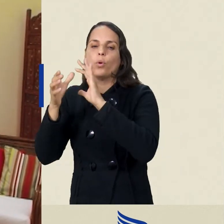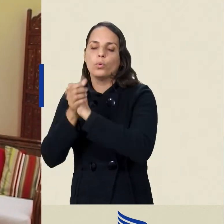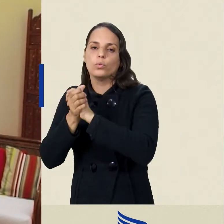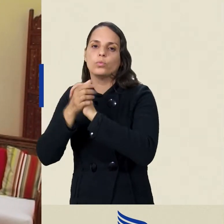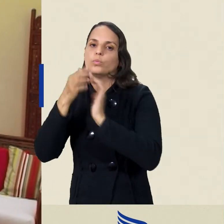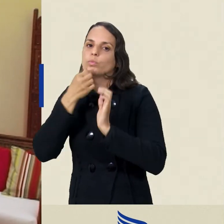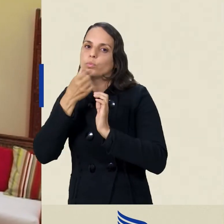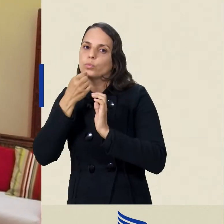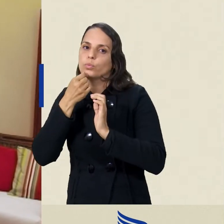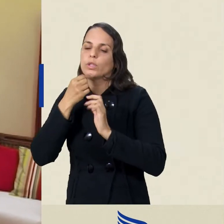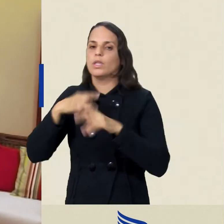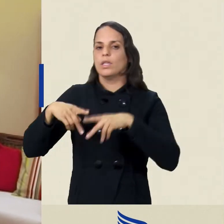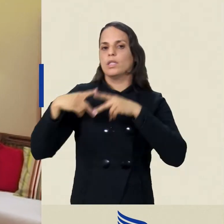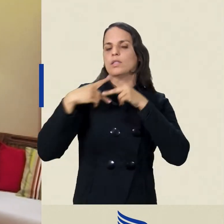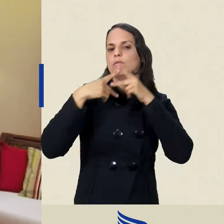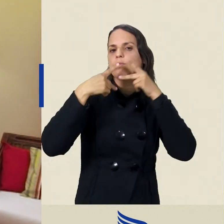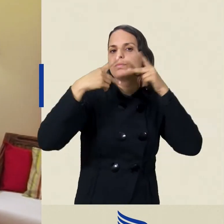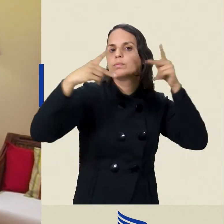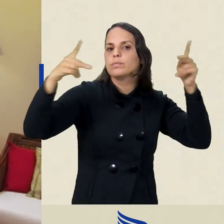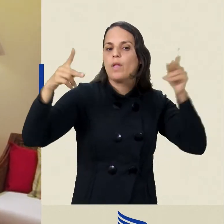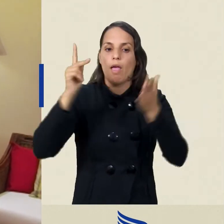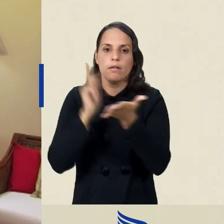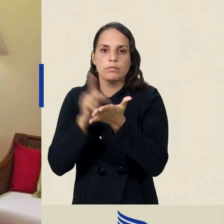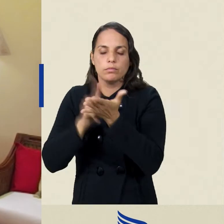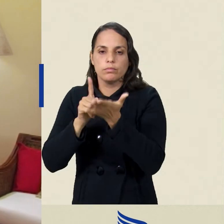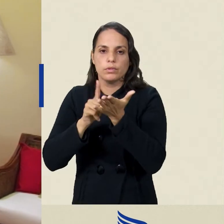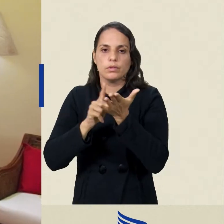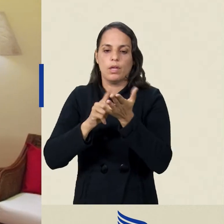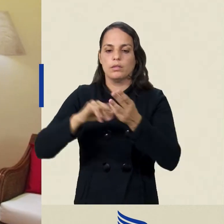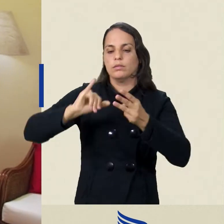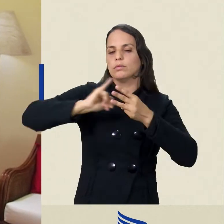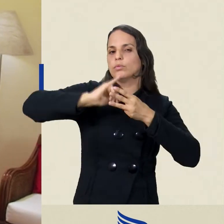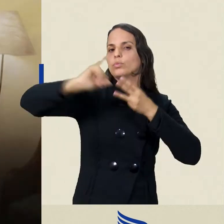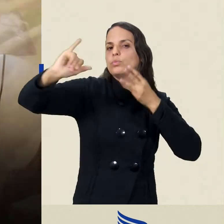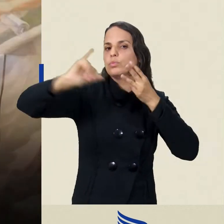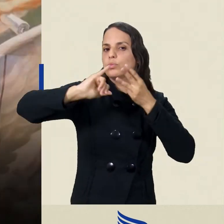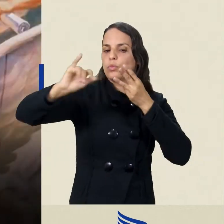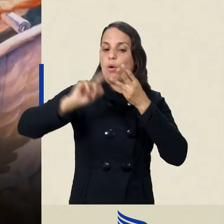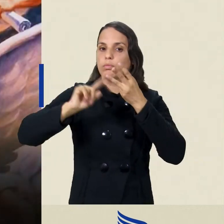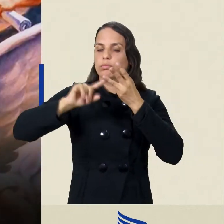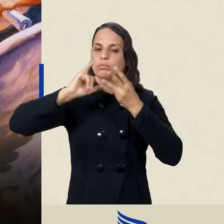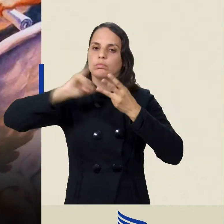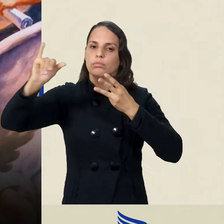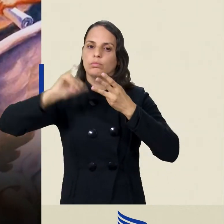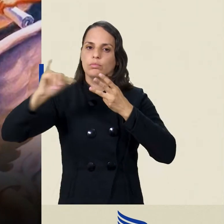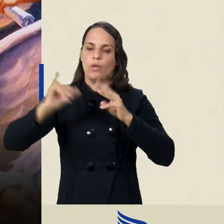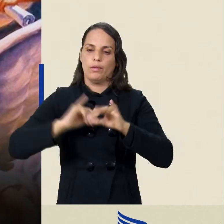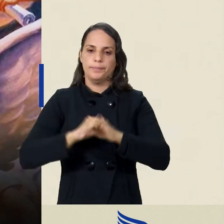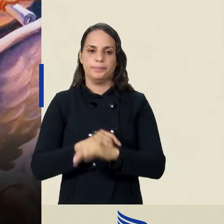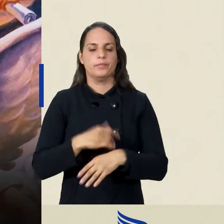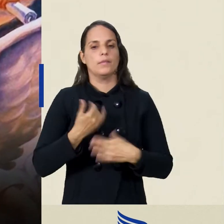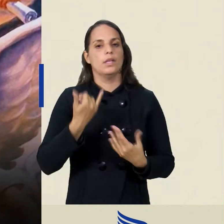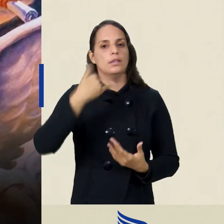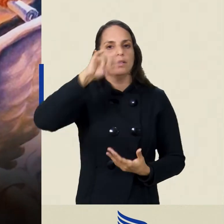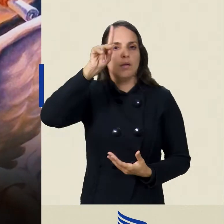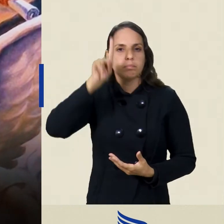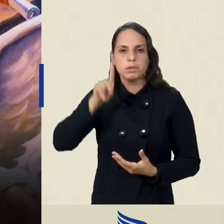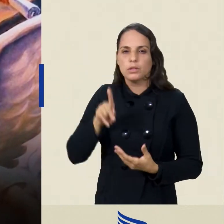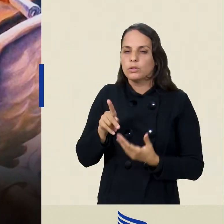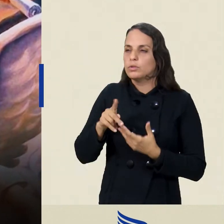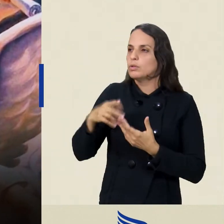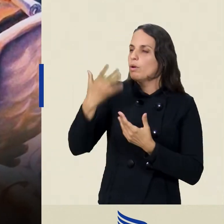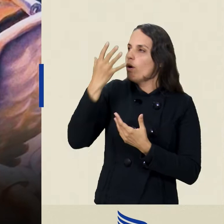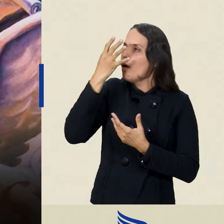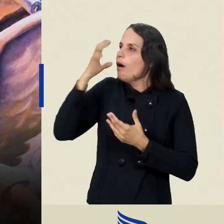ao povo do Advento, as verdades da terceira mensagem angélica. Se alguém adorar a besta e a sua